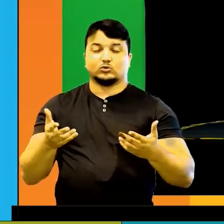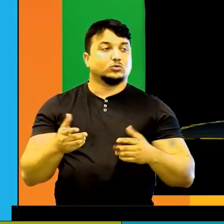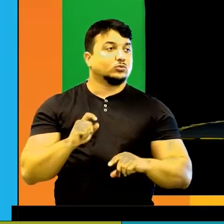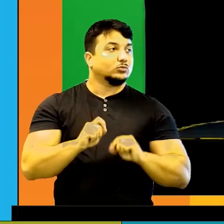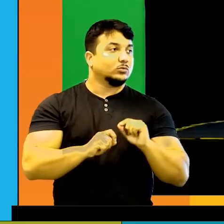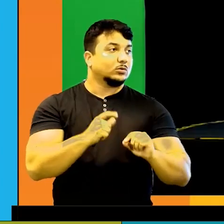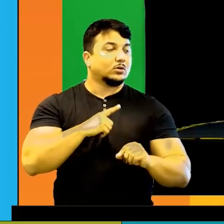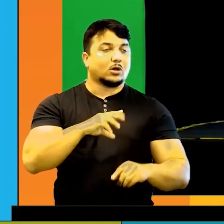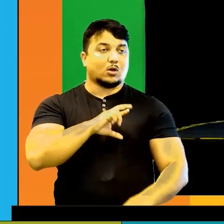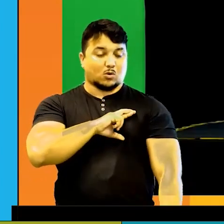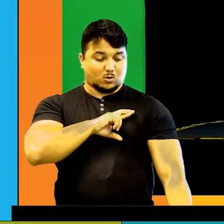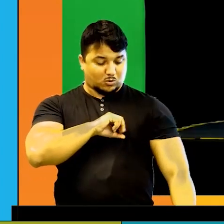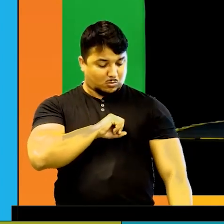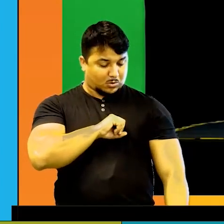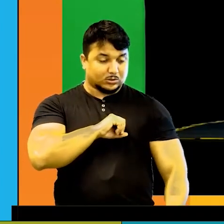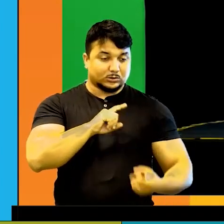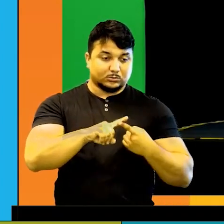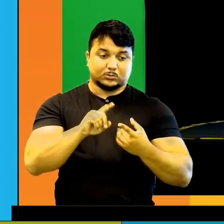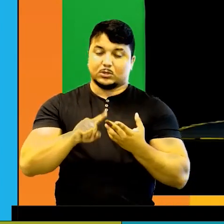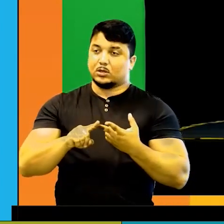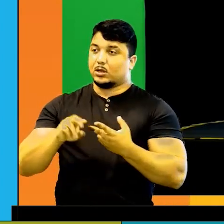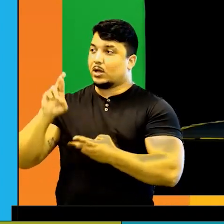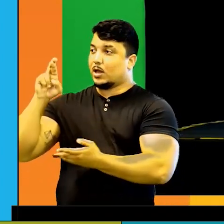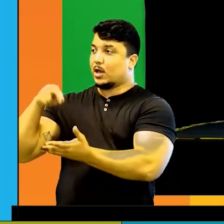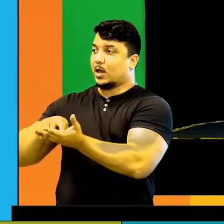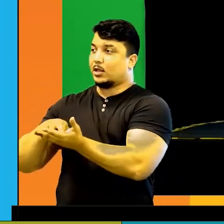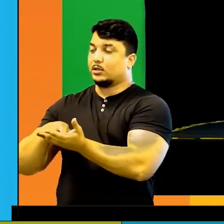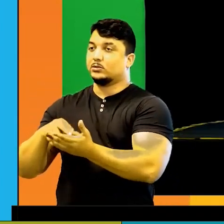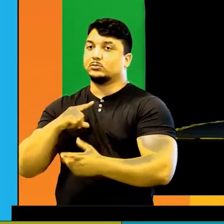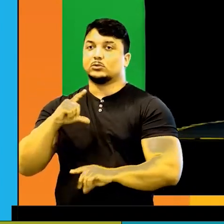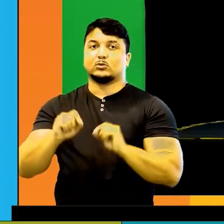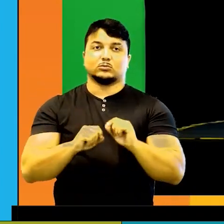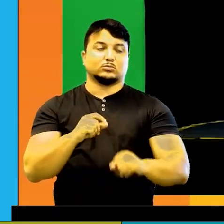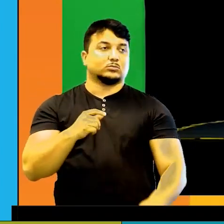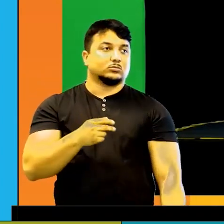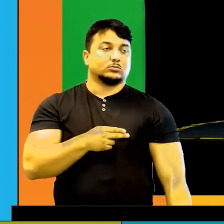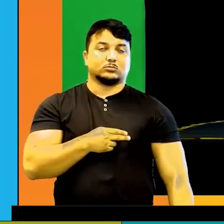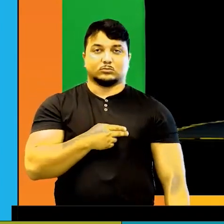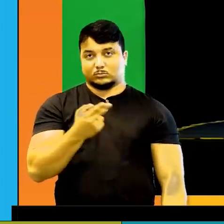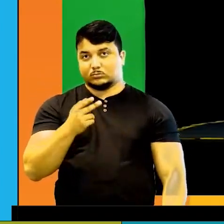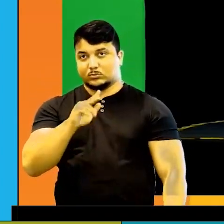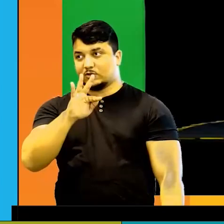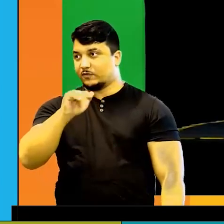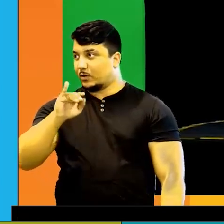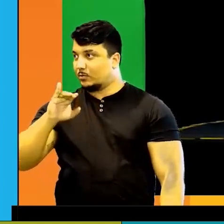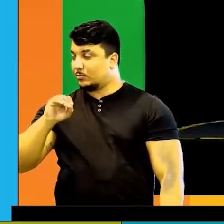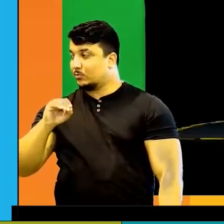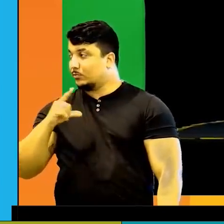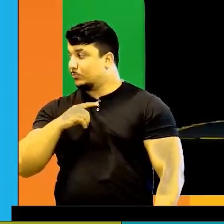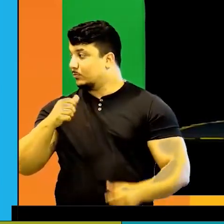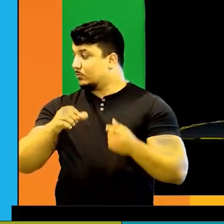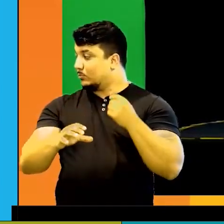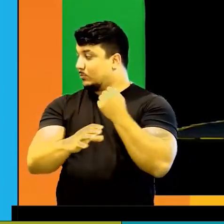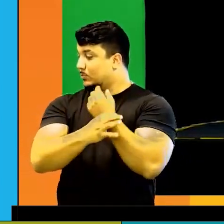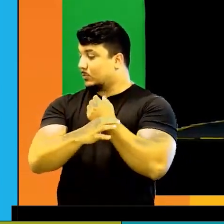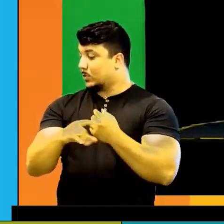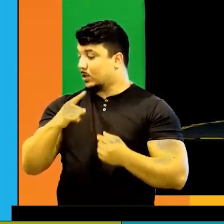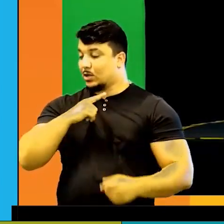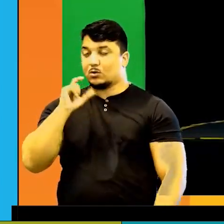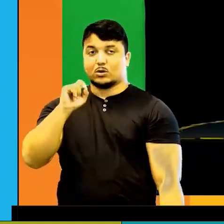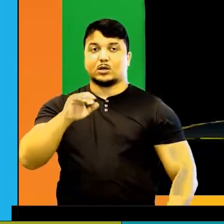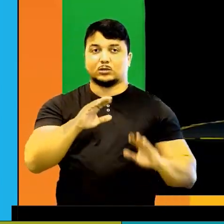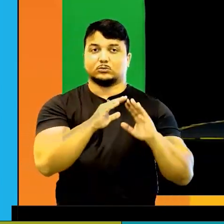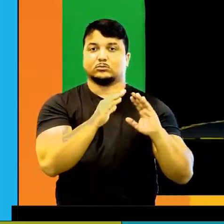hoje, romantismo e realismo. Turma, o professor Fábio Coelho garante a vocês que essas duas